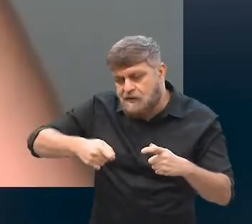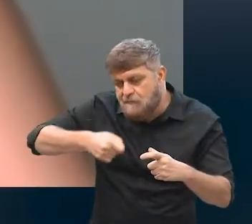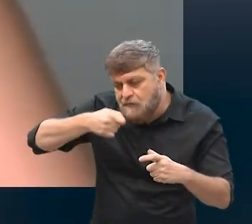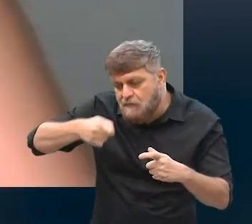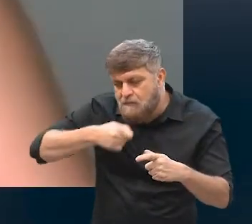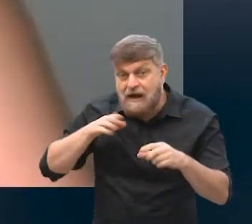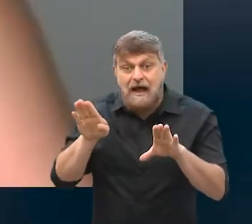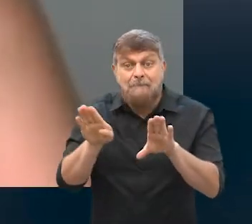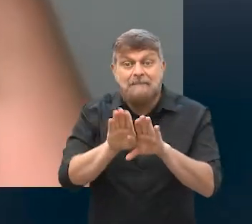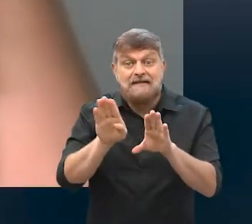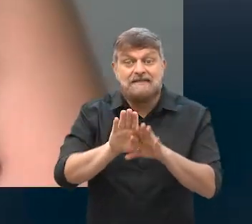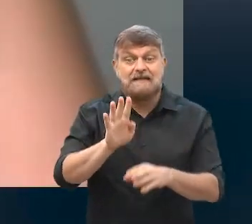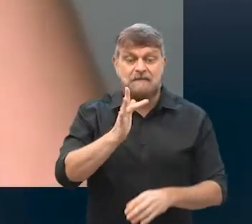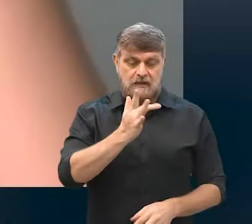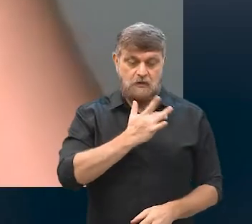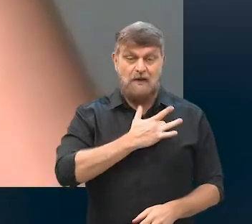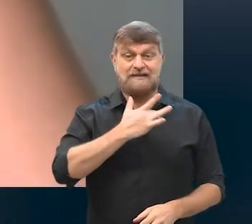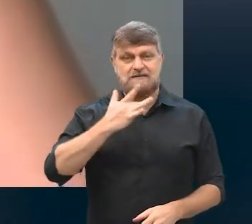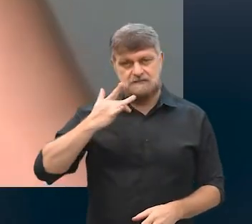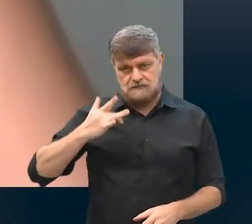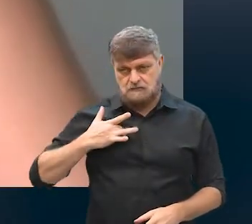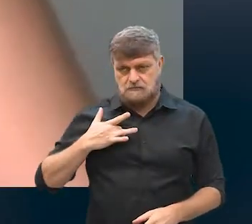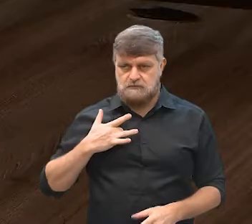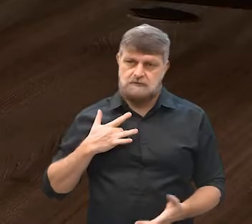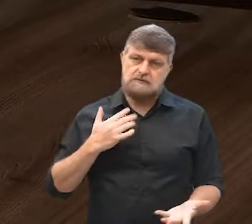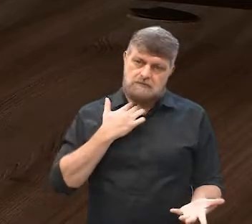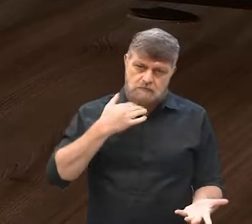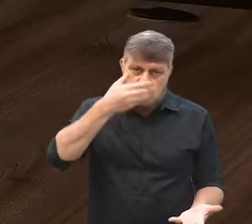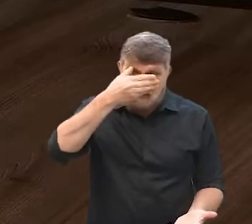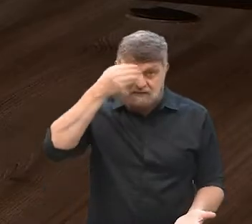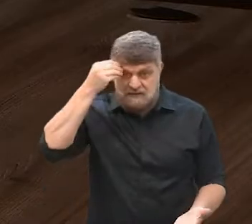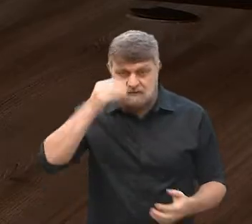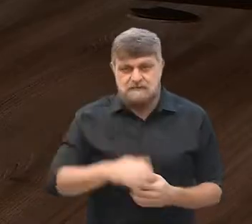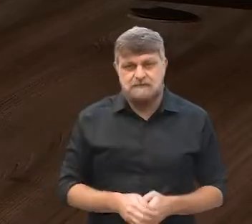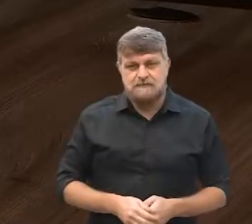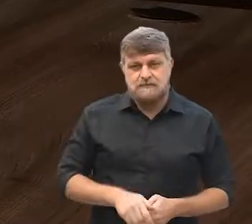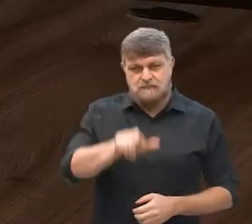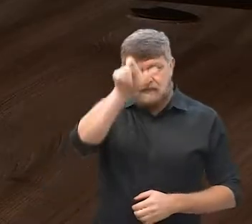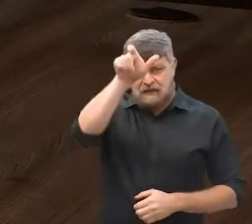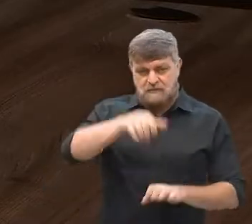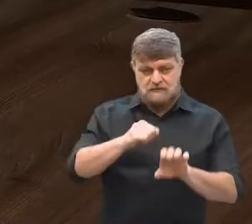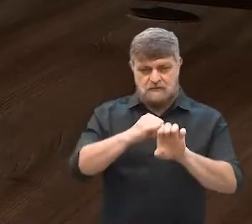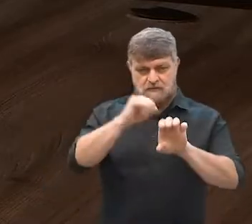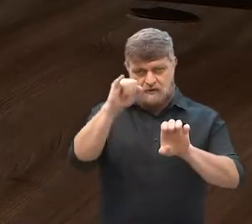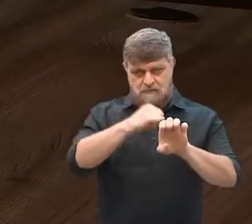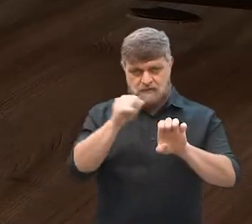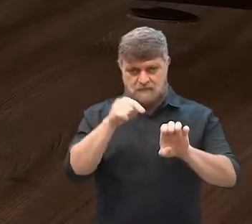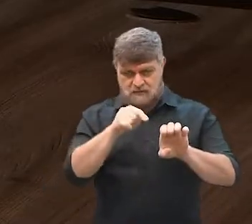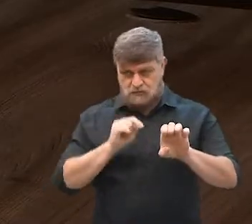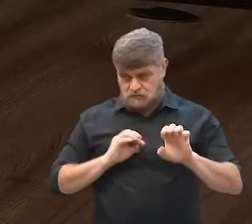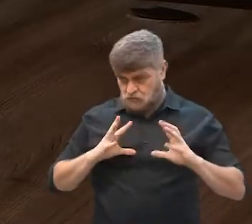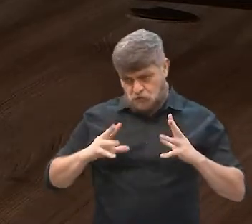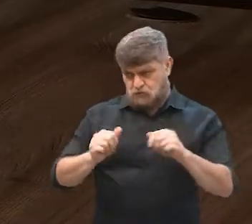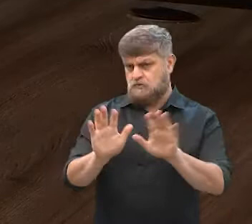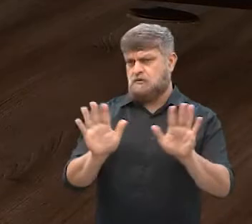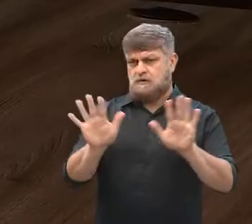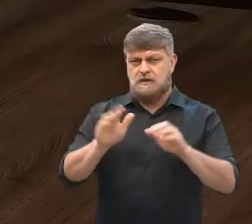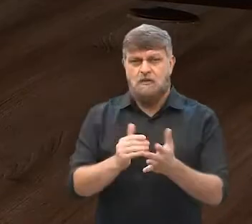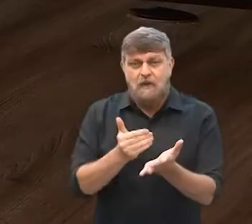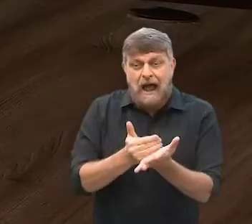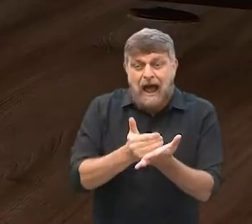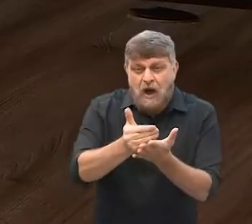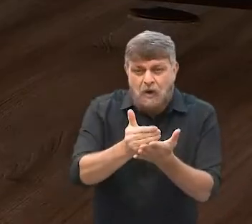consumidor. A gente não pode deixar isso de lado. O empreendedor, geralmente, não todos, é claro que começa, principalmente